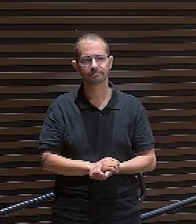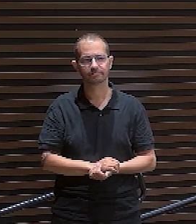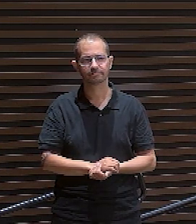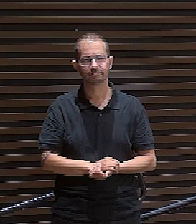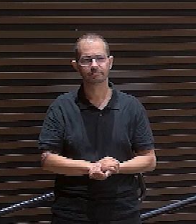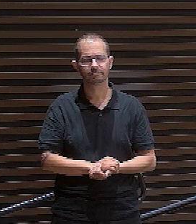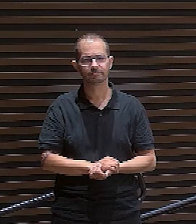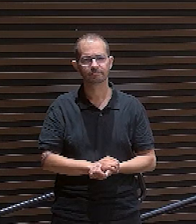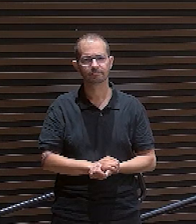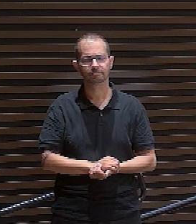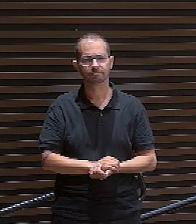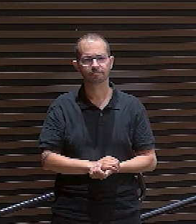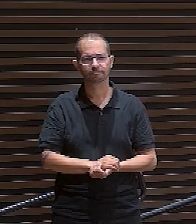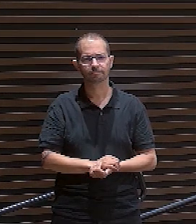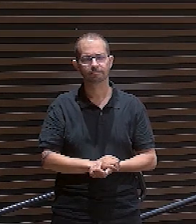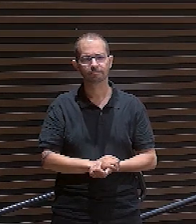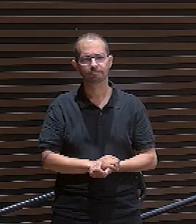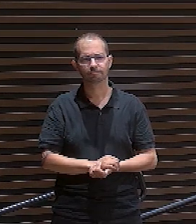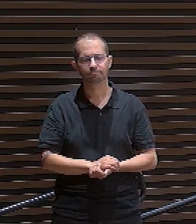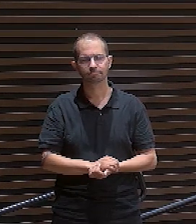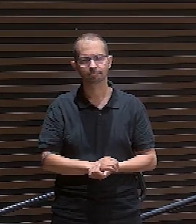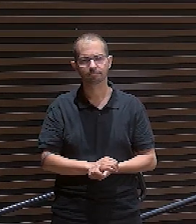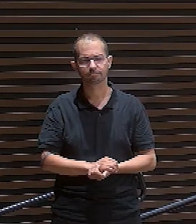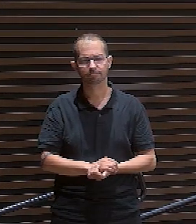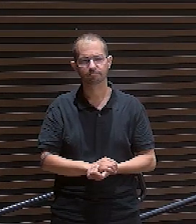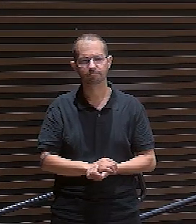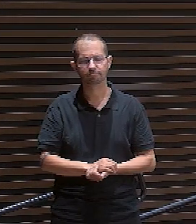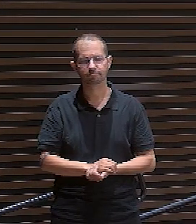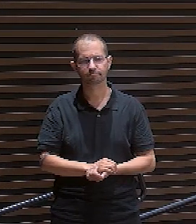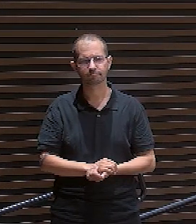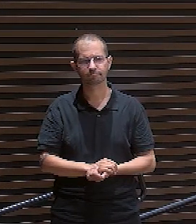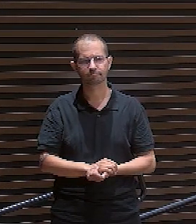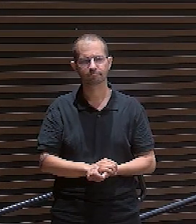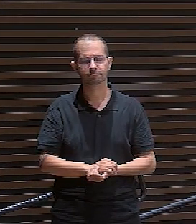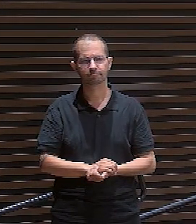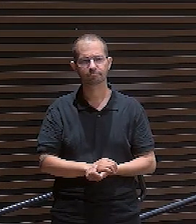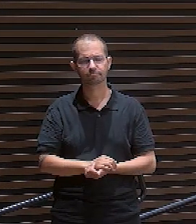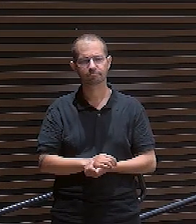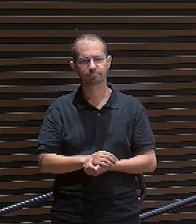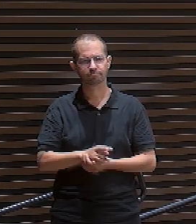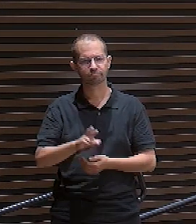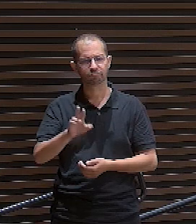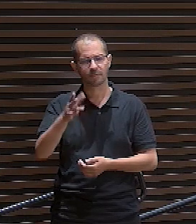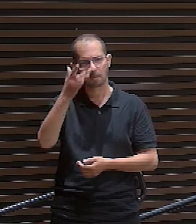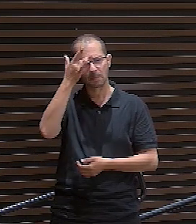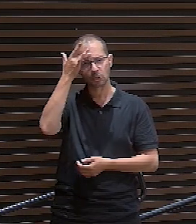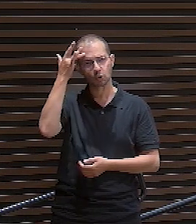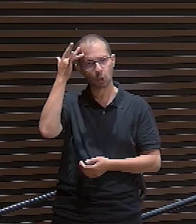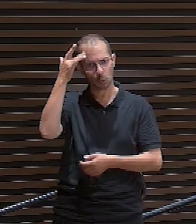Os russos vieram para prestar um culto.